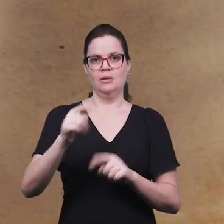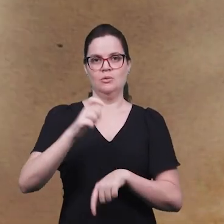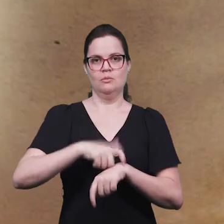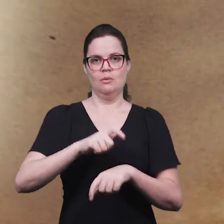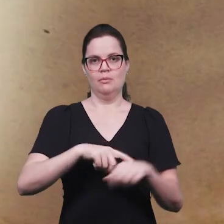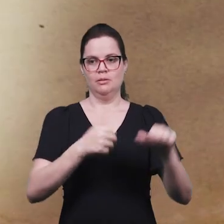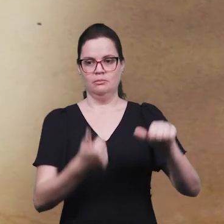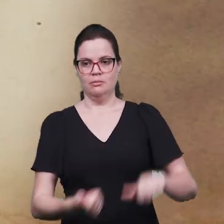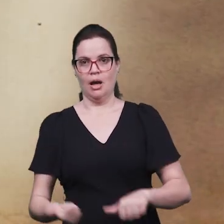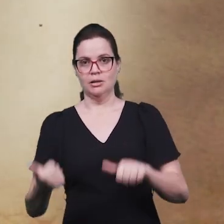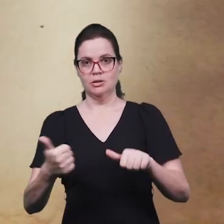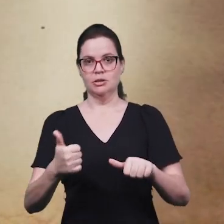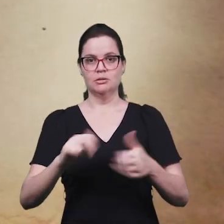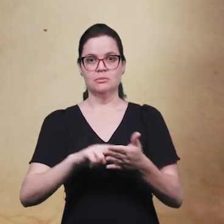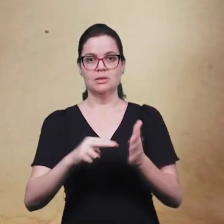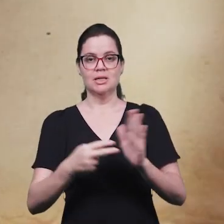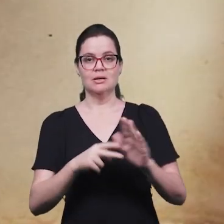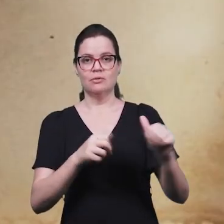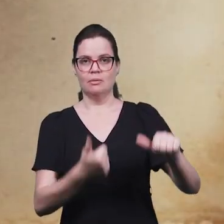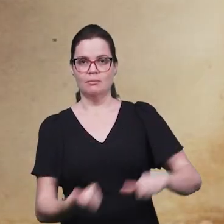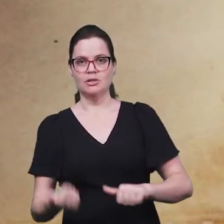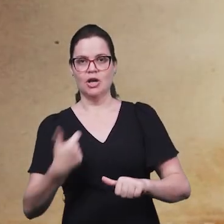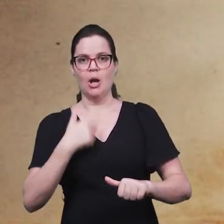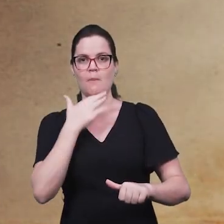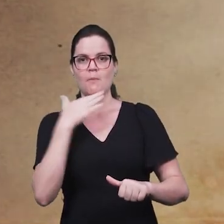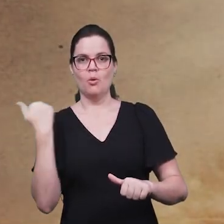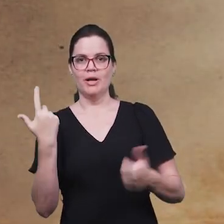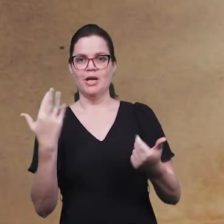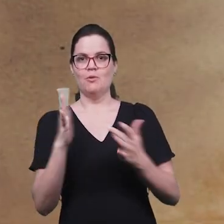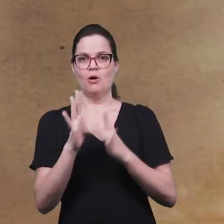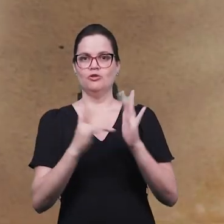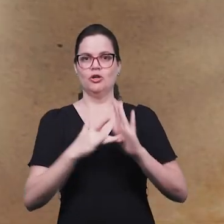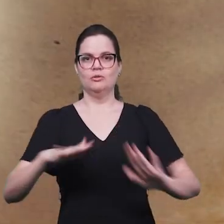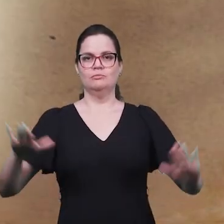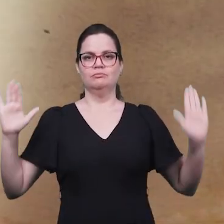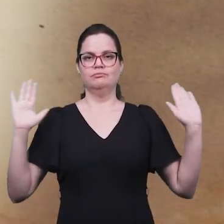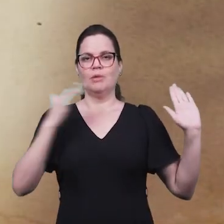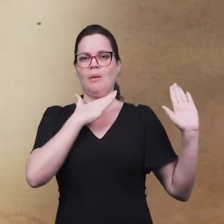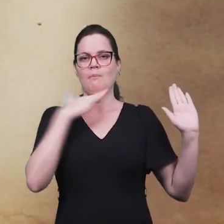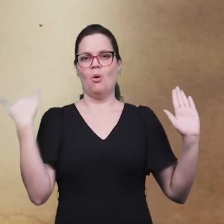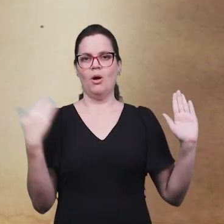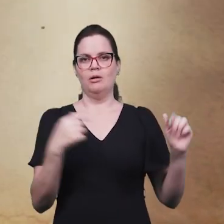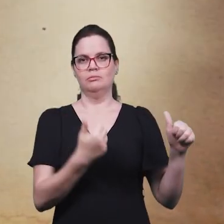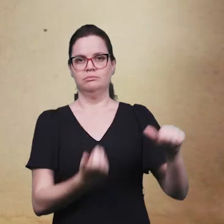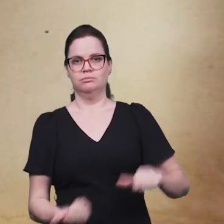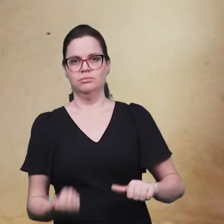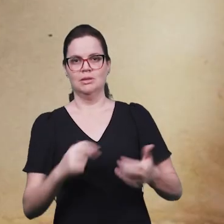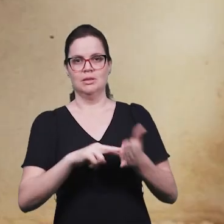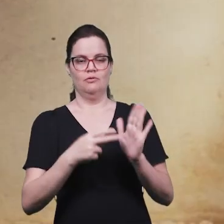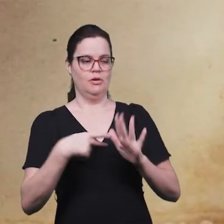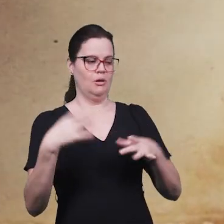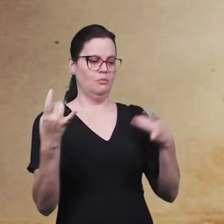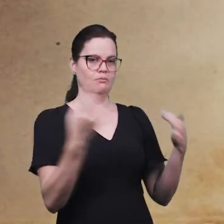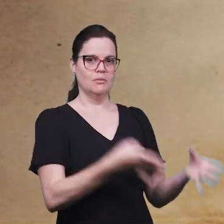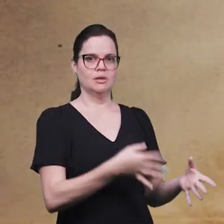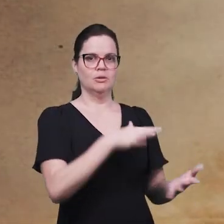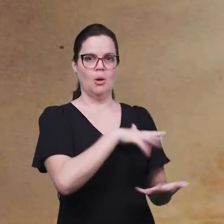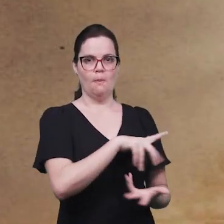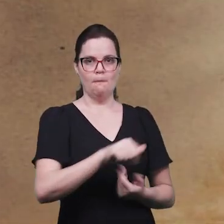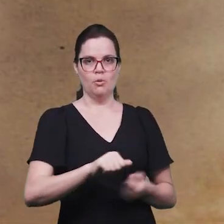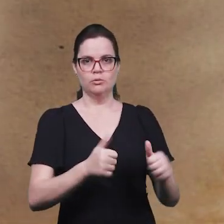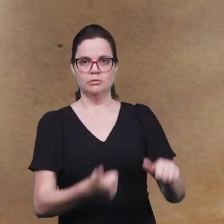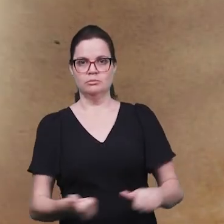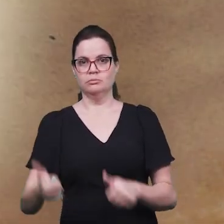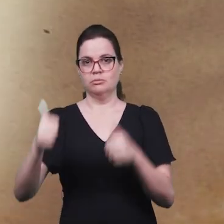na morte, para que, como Cristo ressuscitou dos mortos, pela glória do Pai, assim andemos nós também